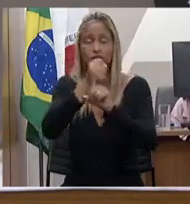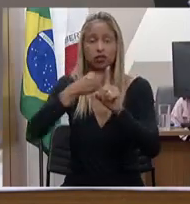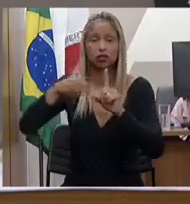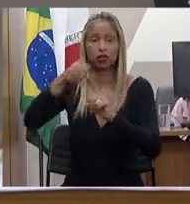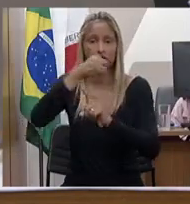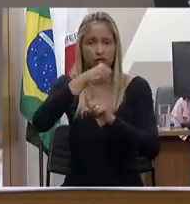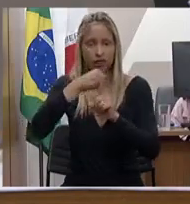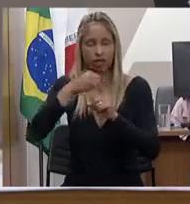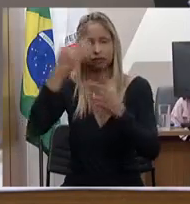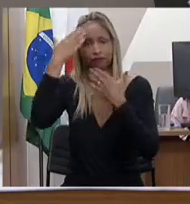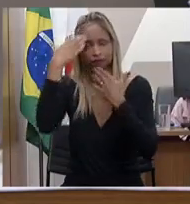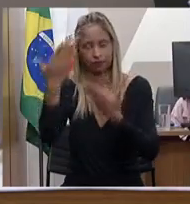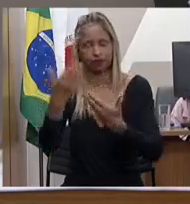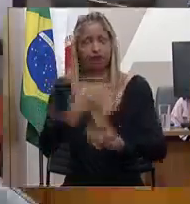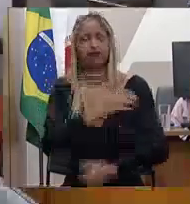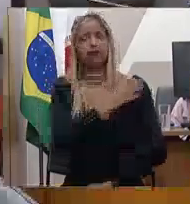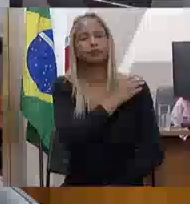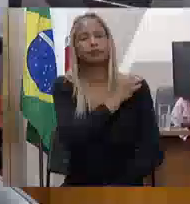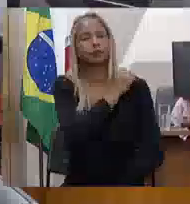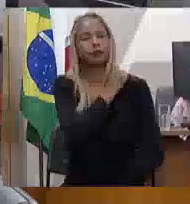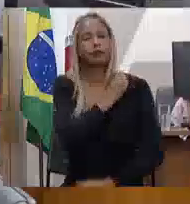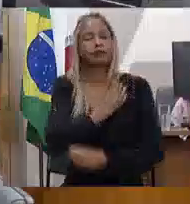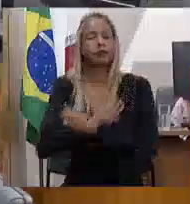sociedade muito obrigada